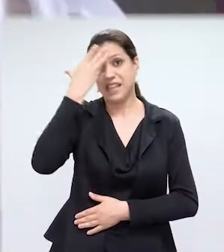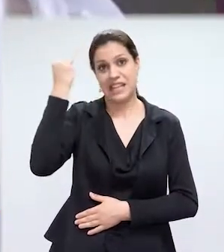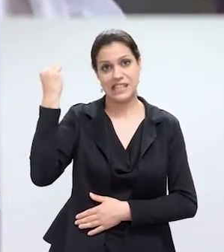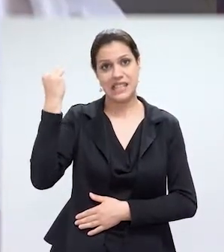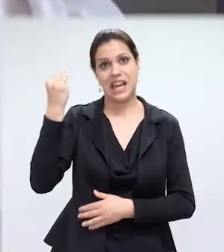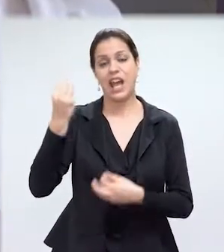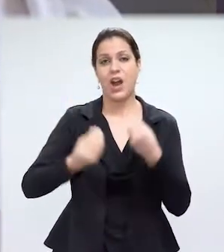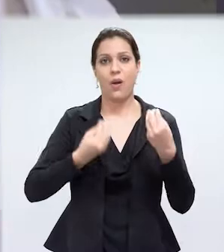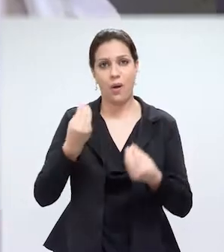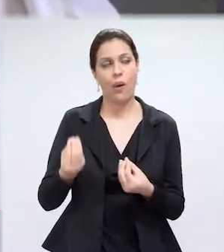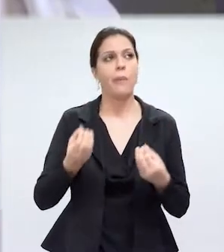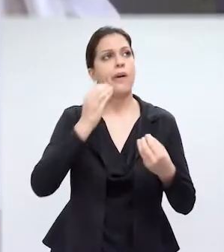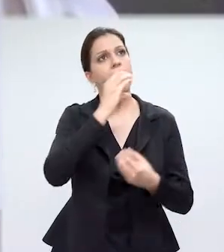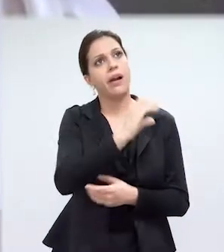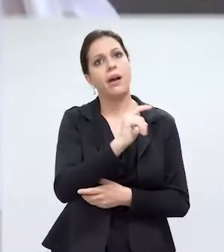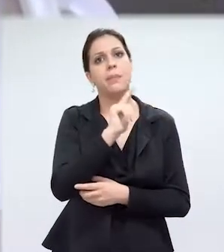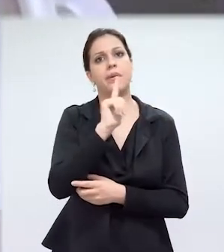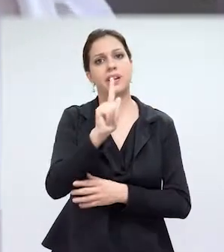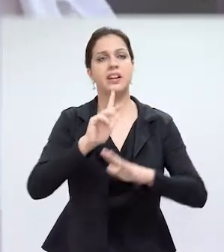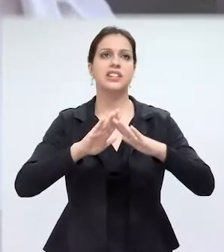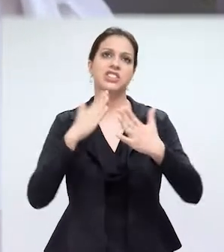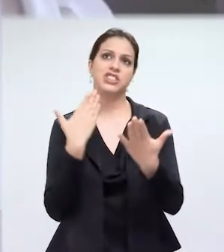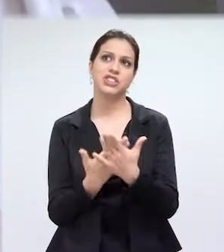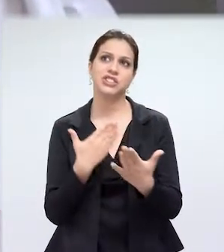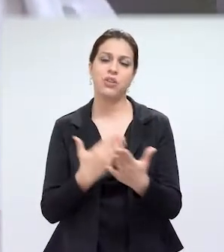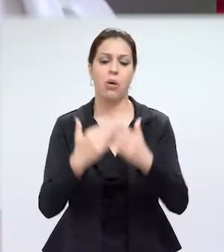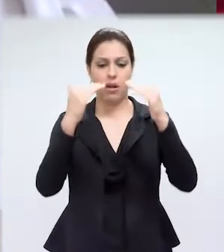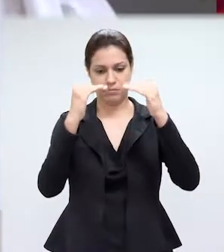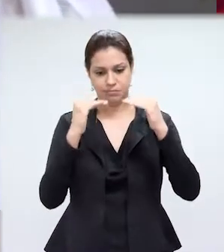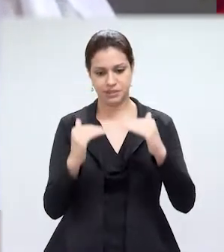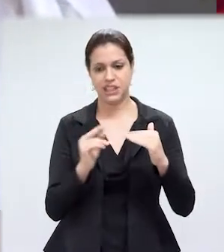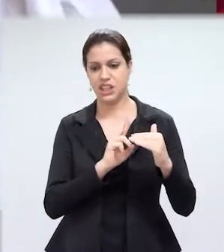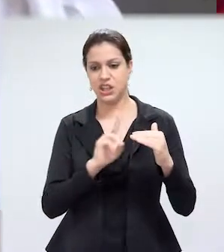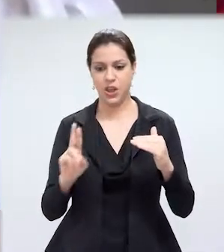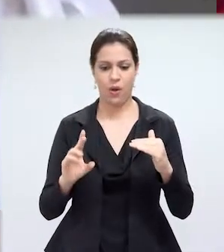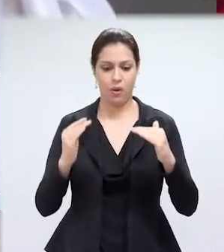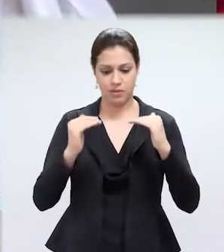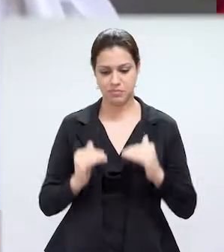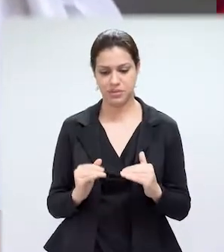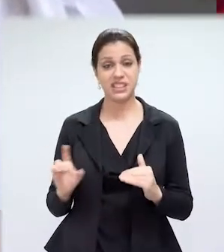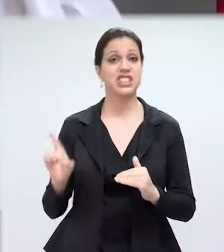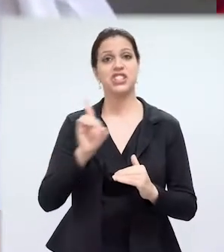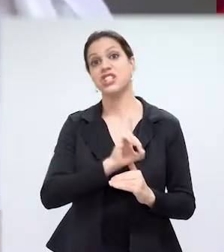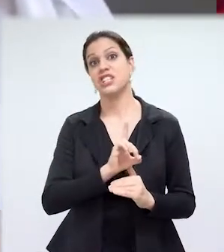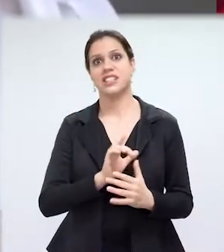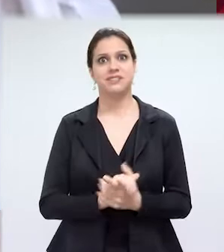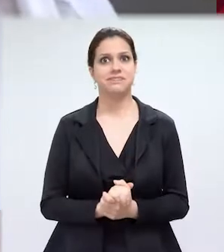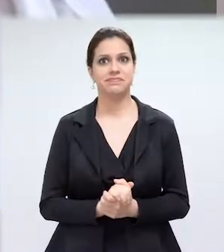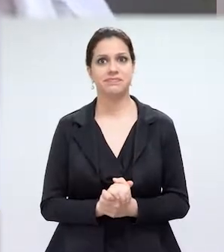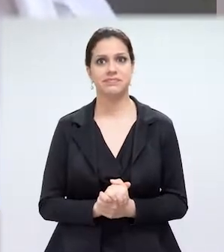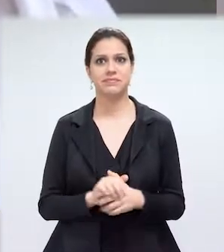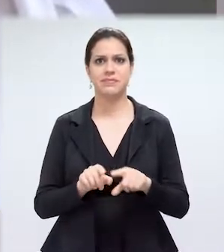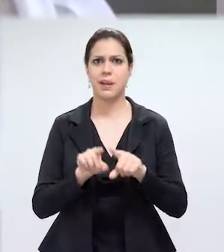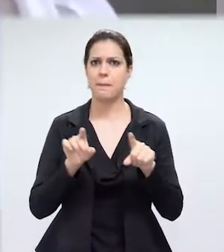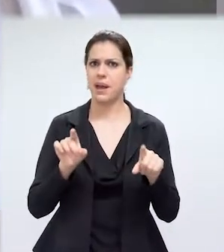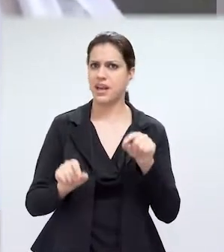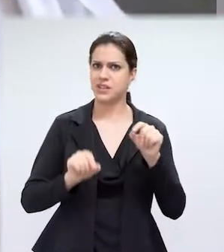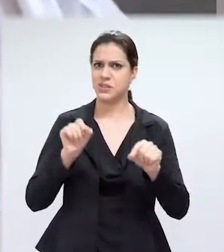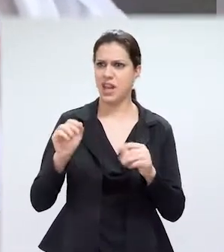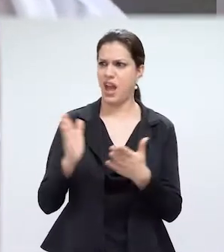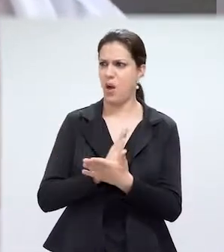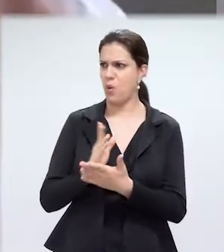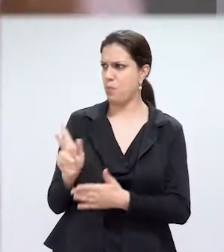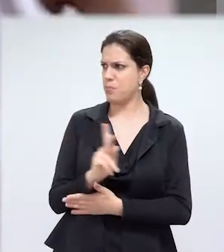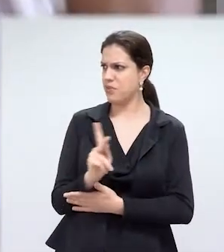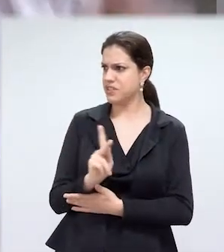professores esqueceram um pouco do cabeçalho, né? De fazer a criança escrever escola tal, o nome, a data, não sei o que, não sei o que.